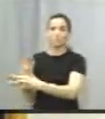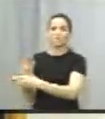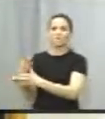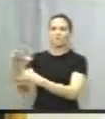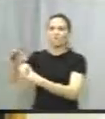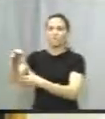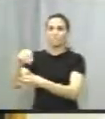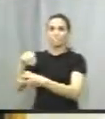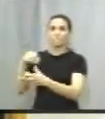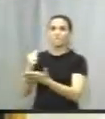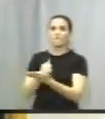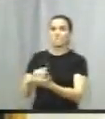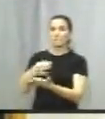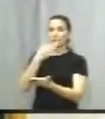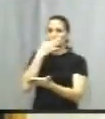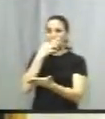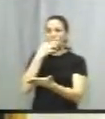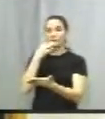remédios e